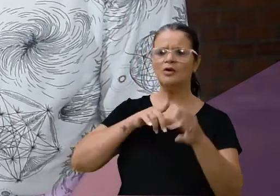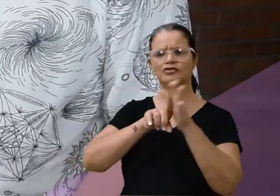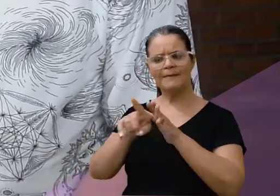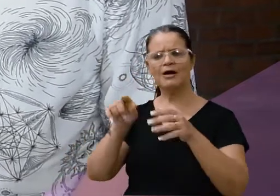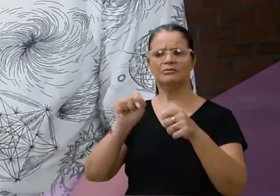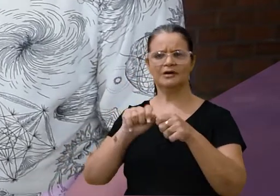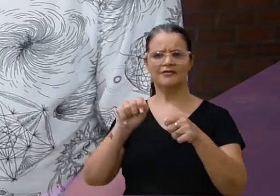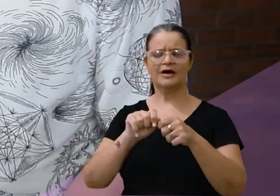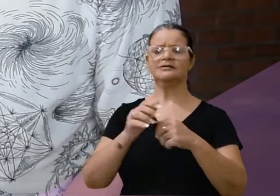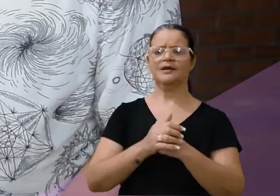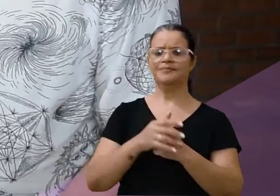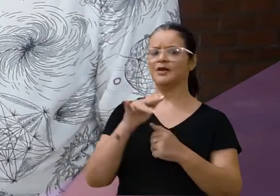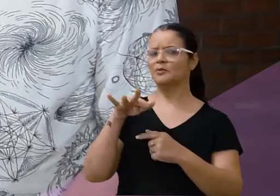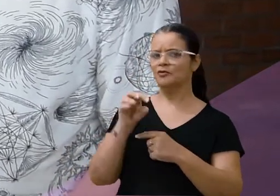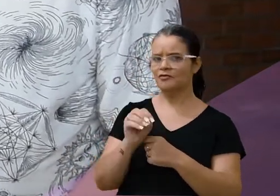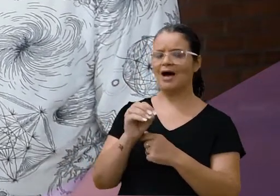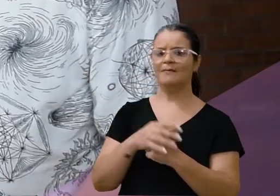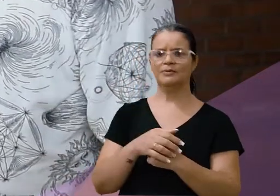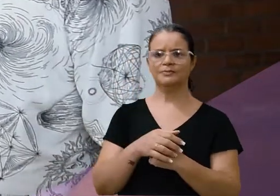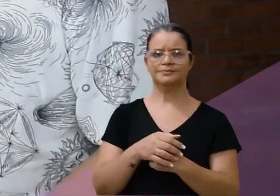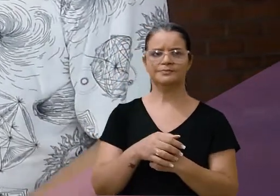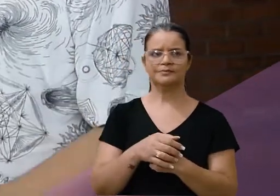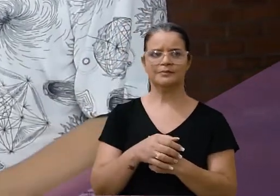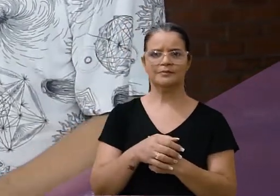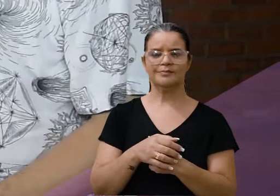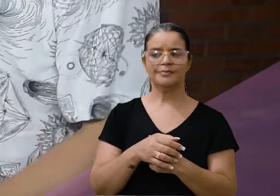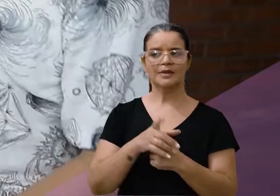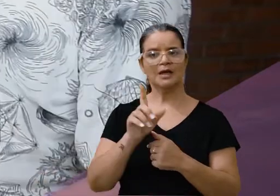fazer uma pergunta para o Fábio de